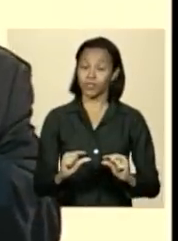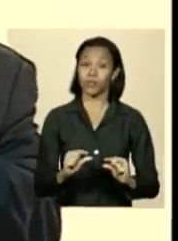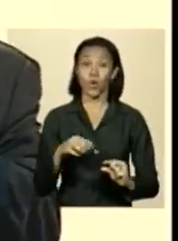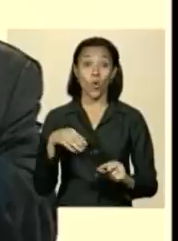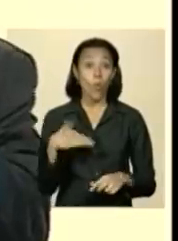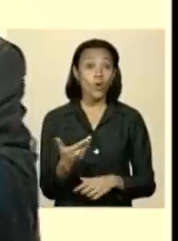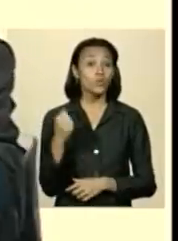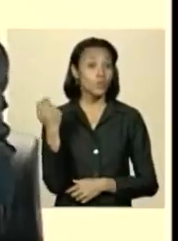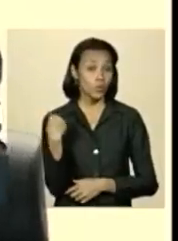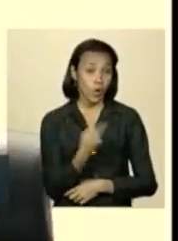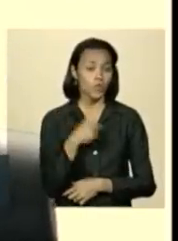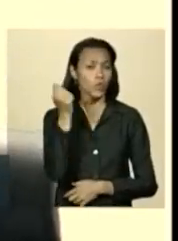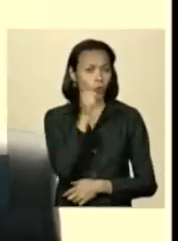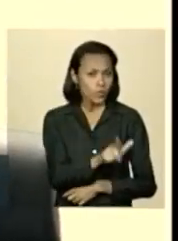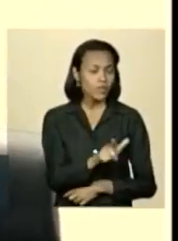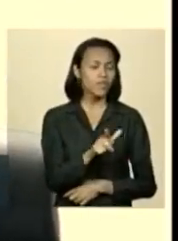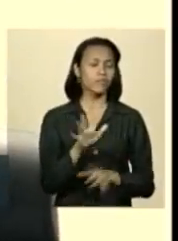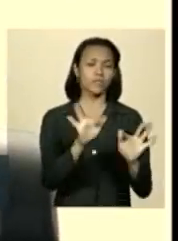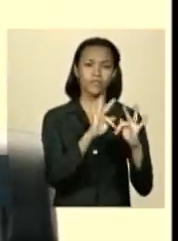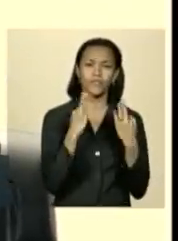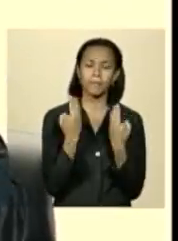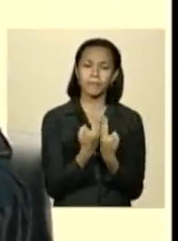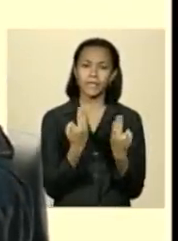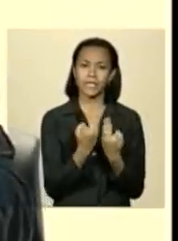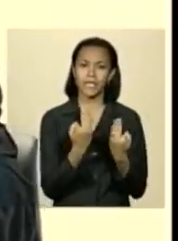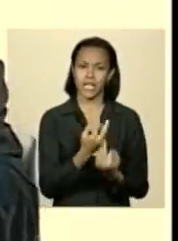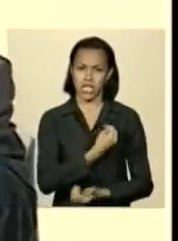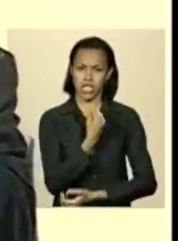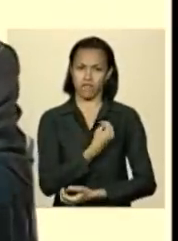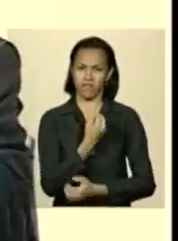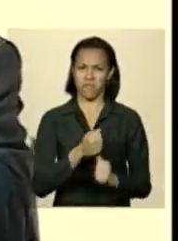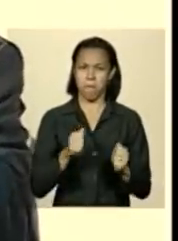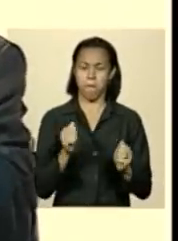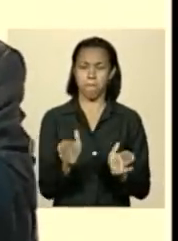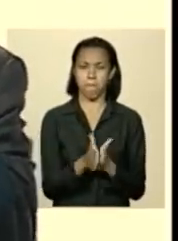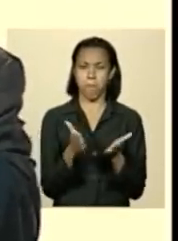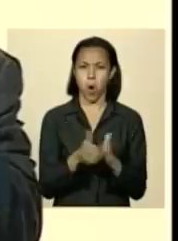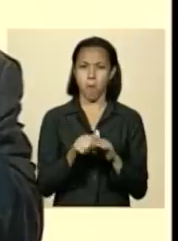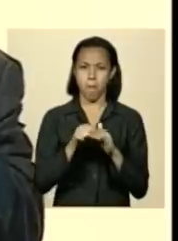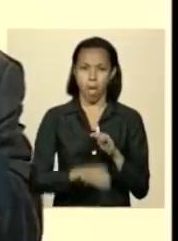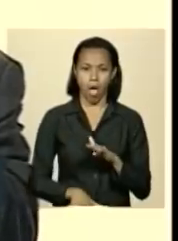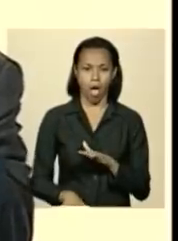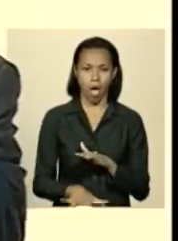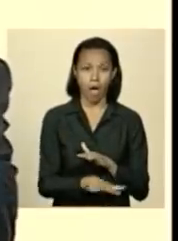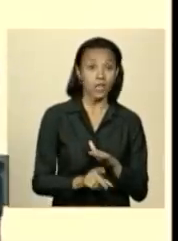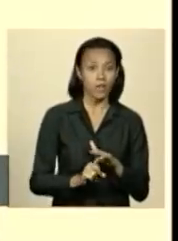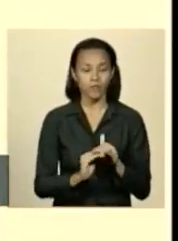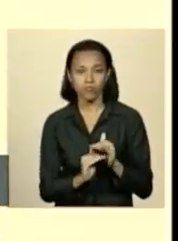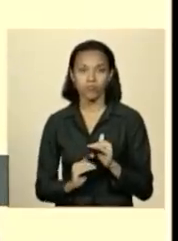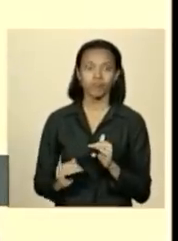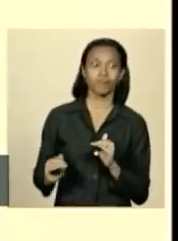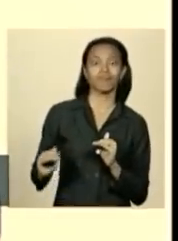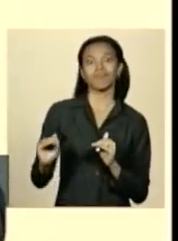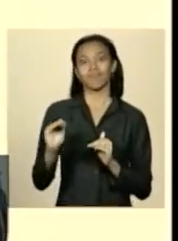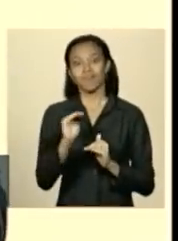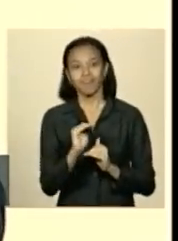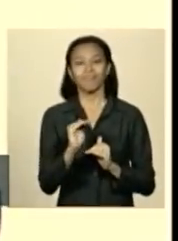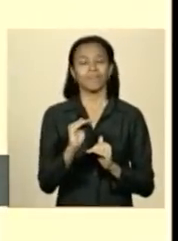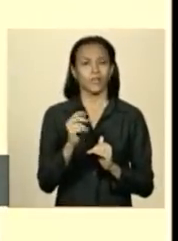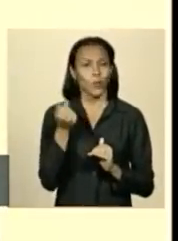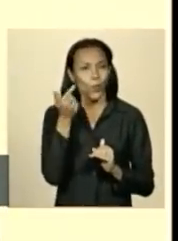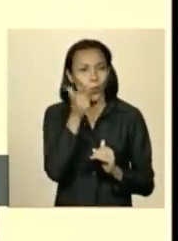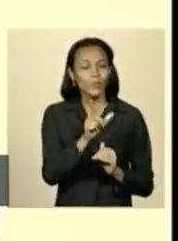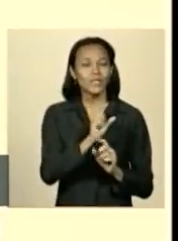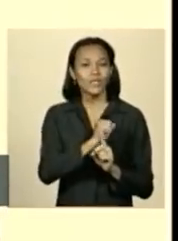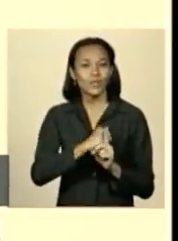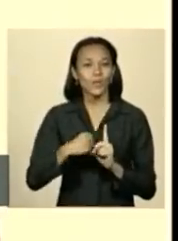conseguimos fazer com que famílias que vivem abaixo da linha da pobreza passam a ter a possibilidade de se incluir produtivo e